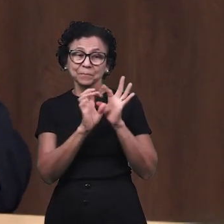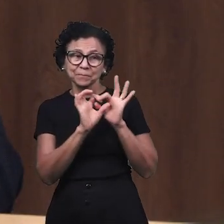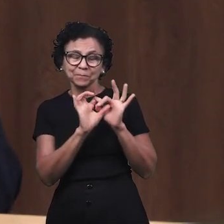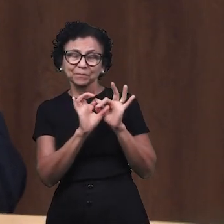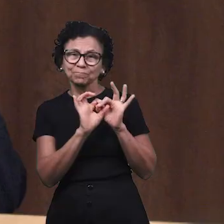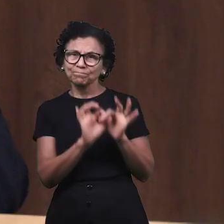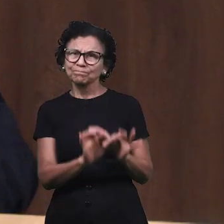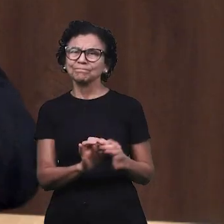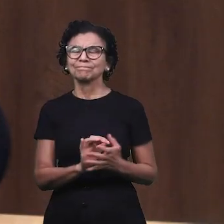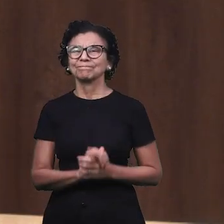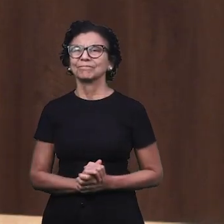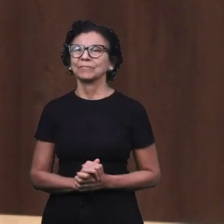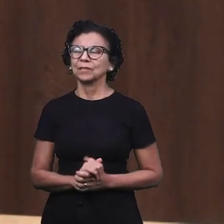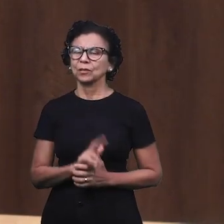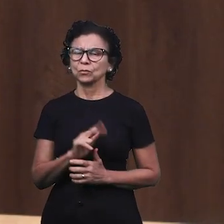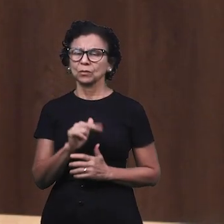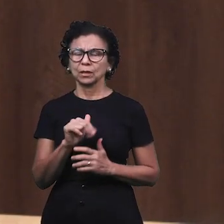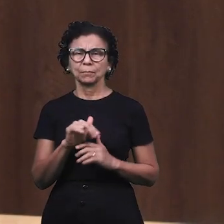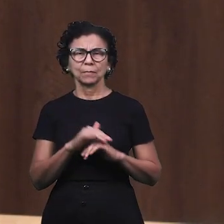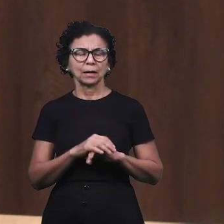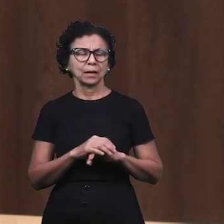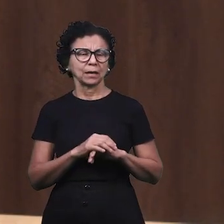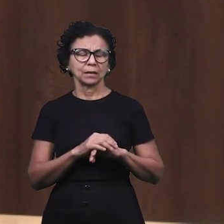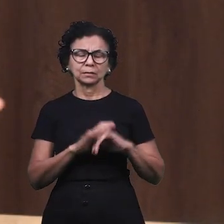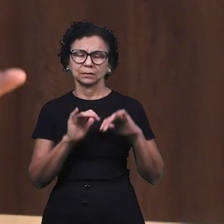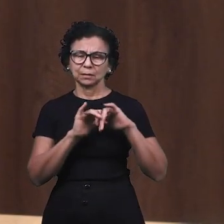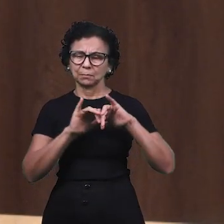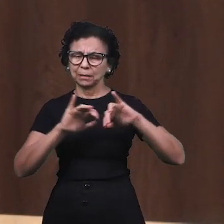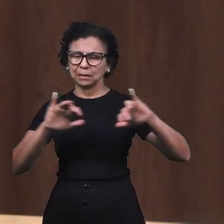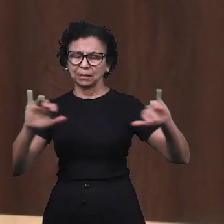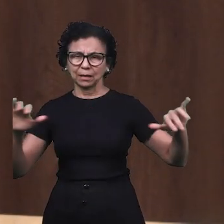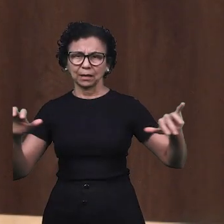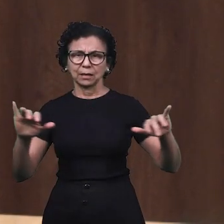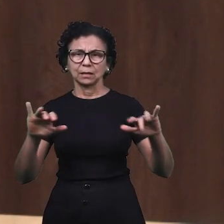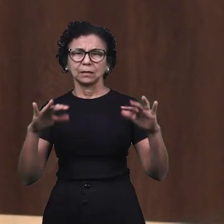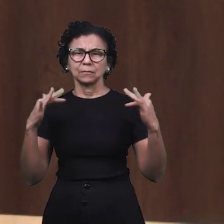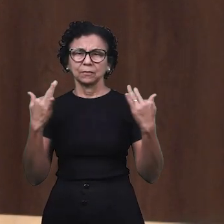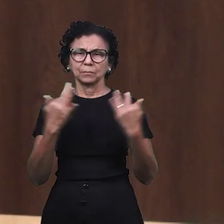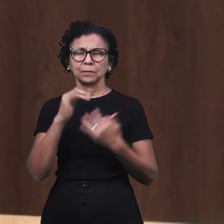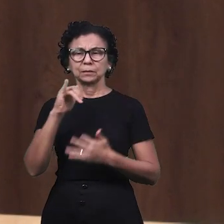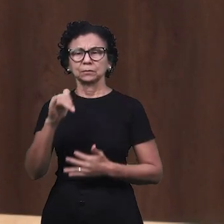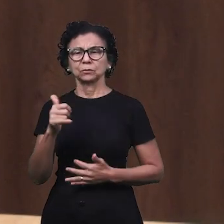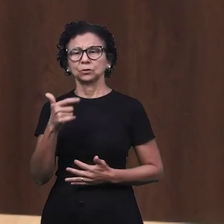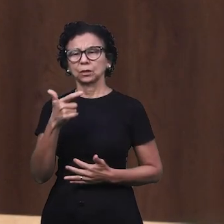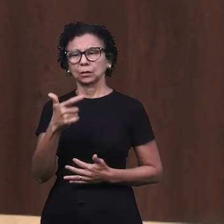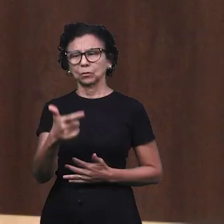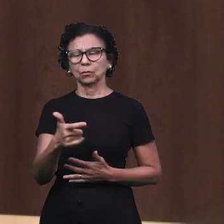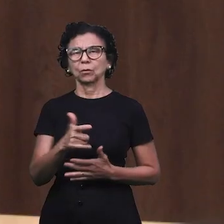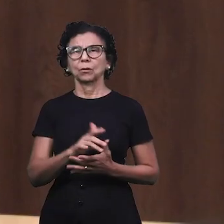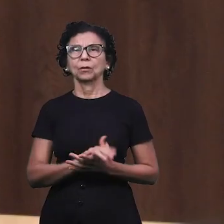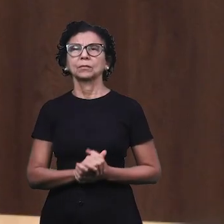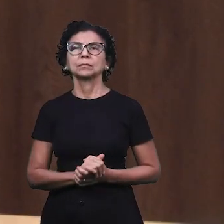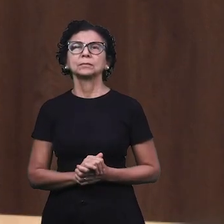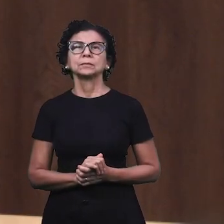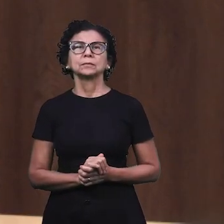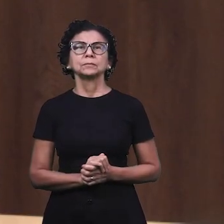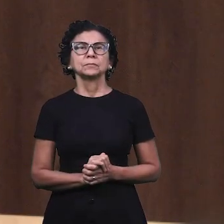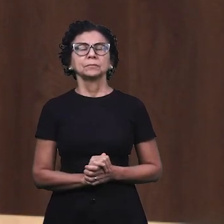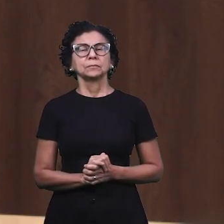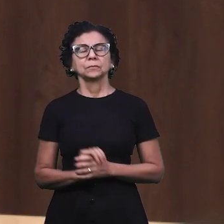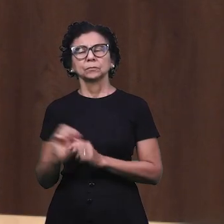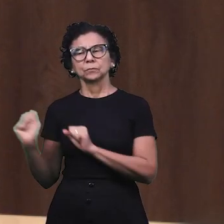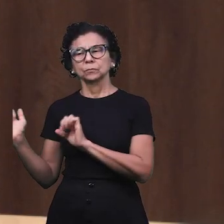definitiva. Agora eles não iam ficar mais distantes um do outro. A família de Jacó como um todo iria voltar a morar no